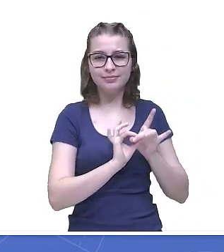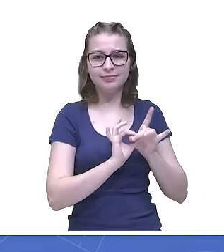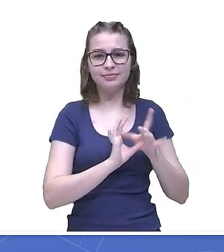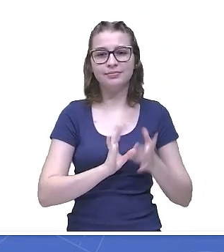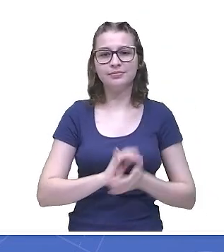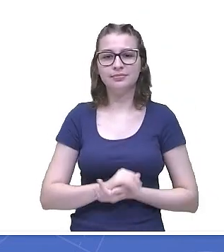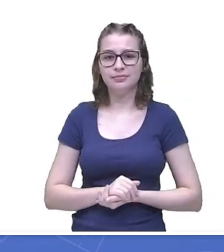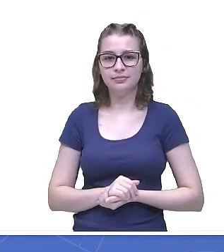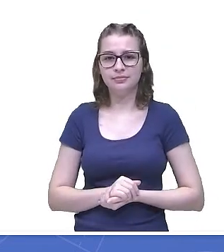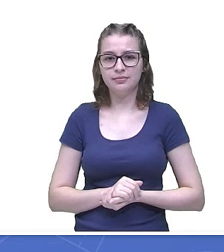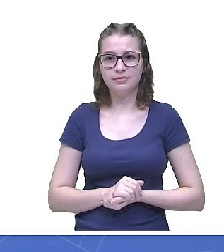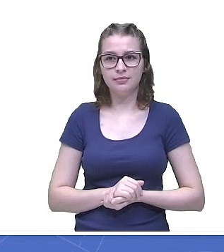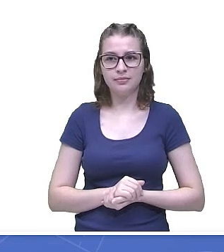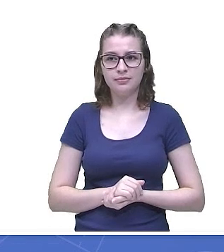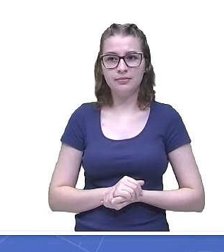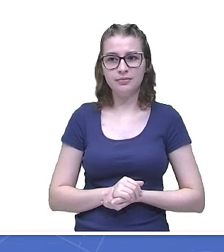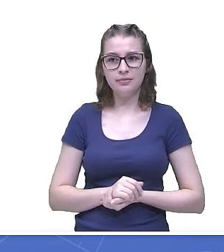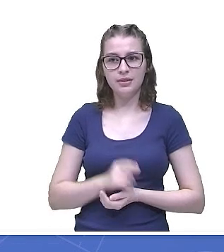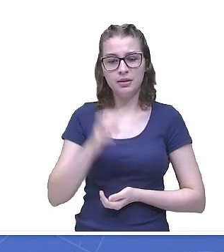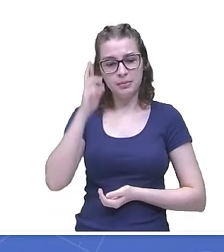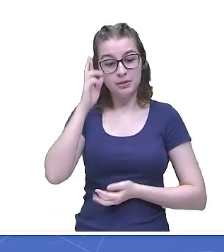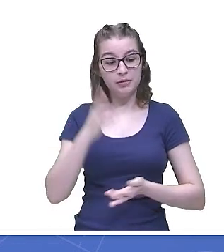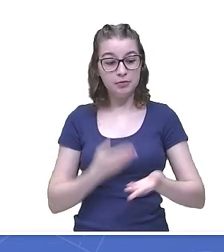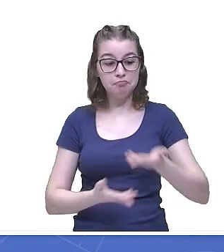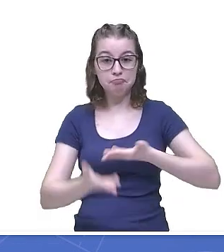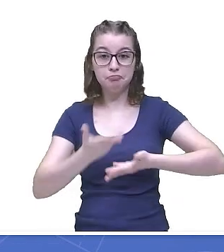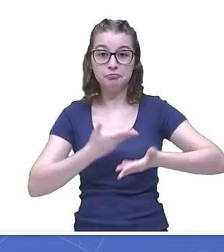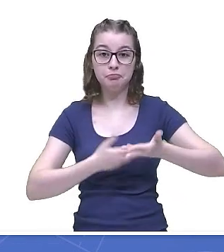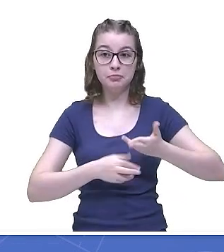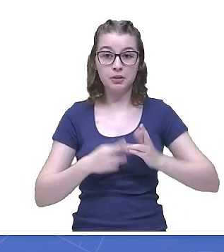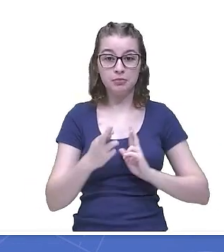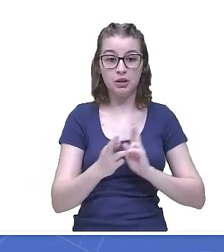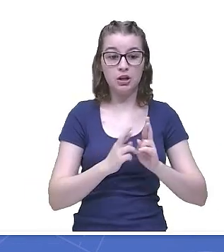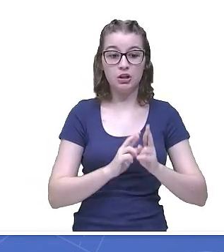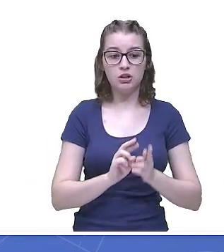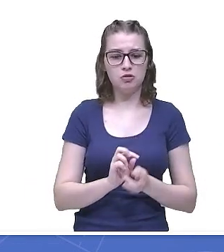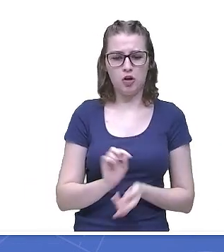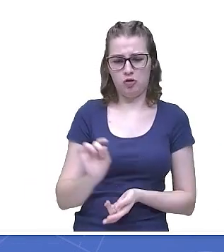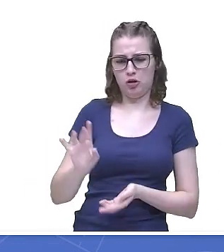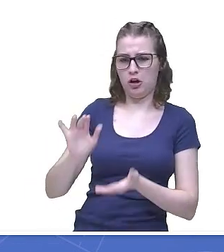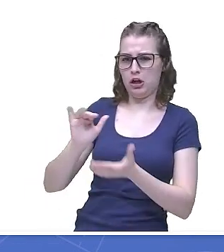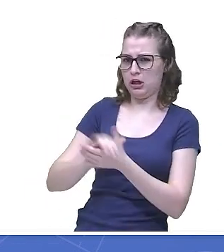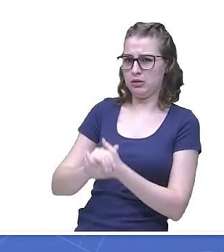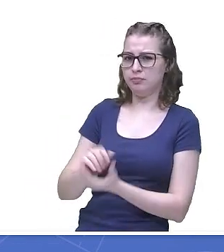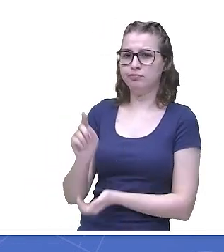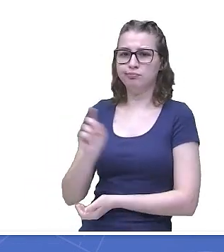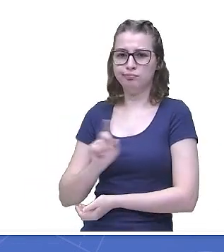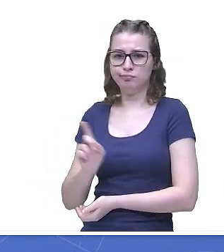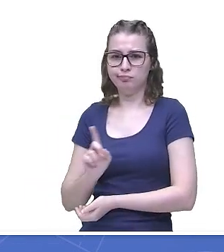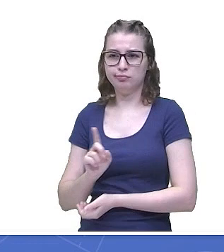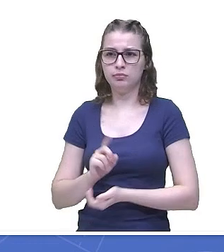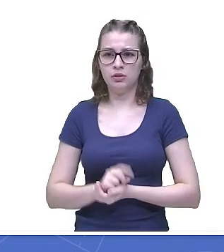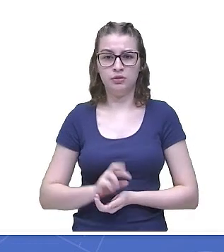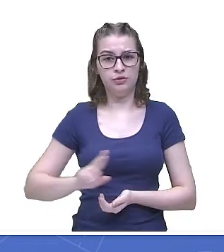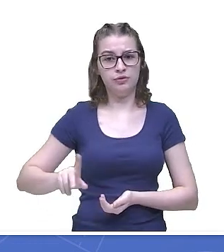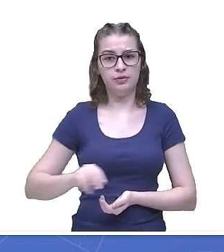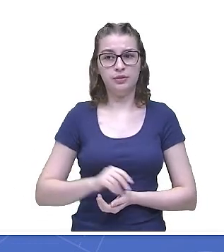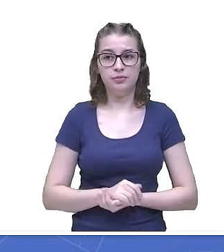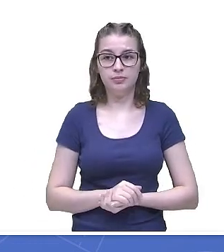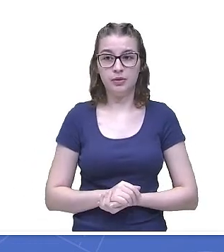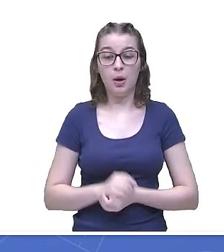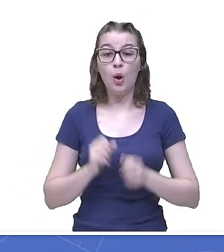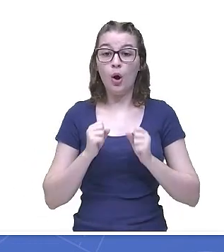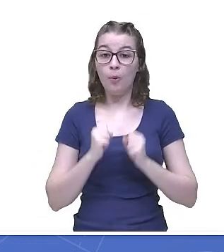de outros relacionamentos, que não só aquele que passa pelo matrimônio, né, pela família que era